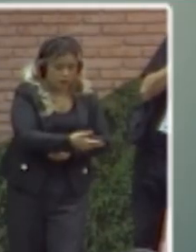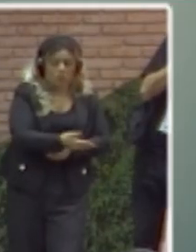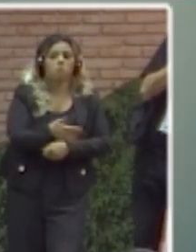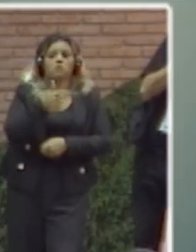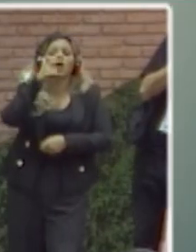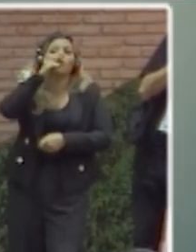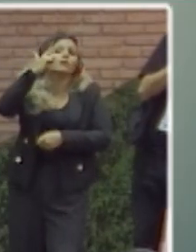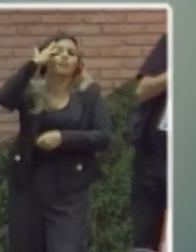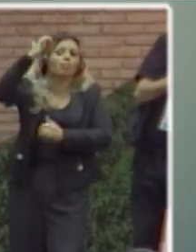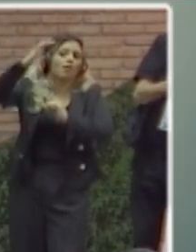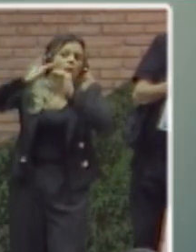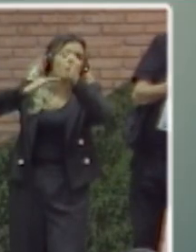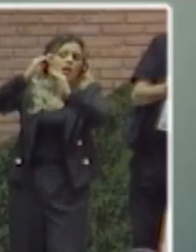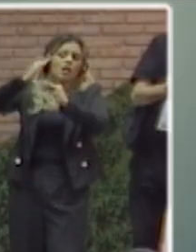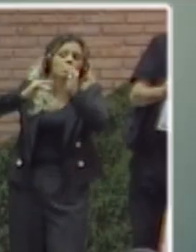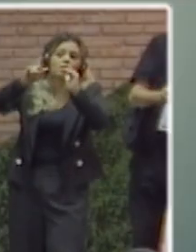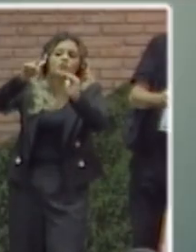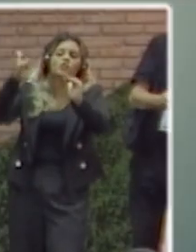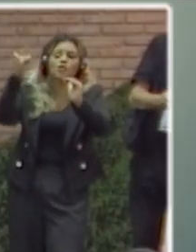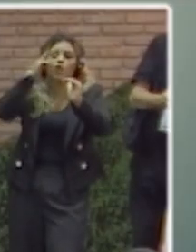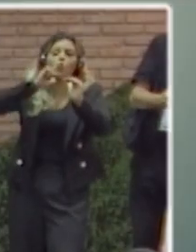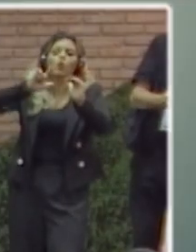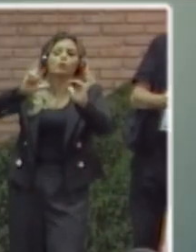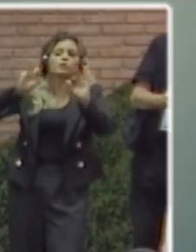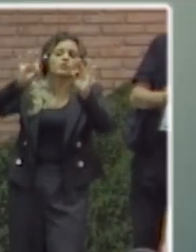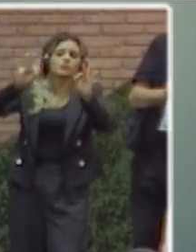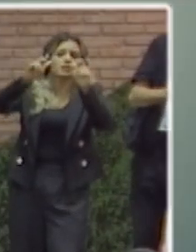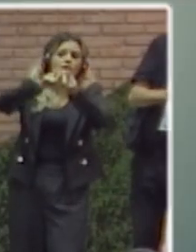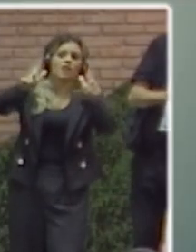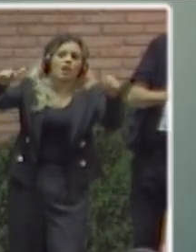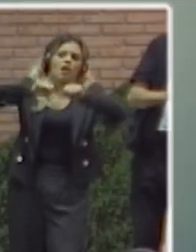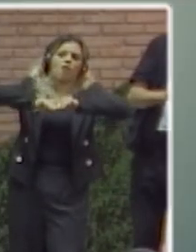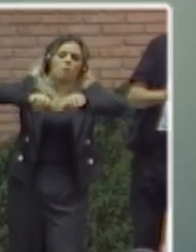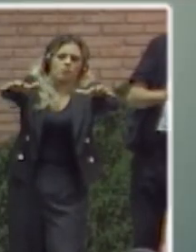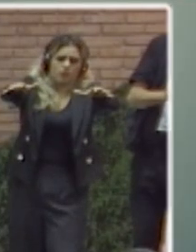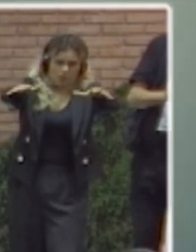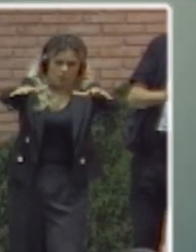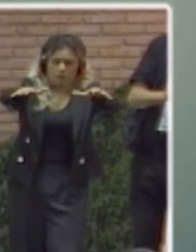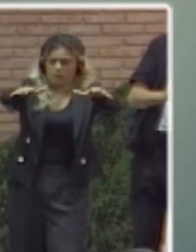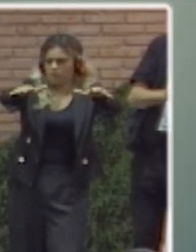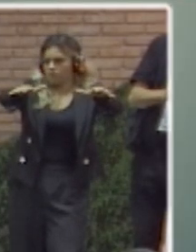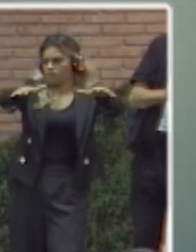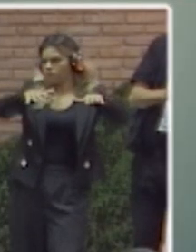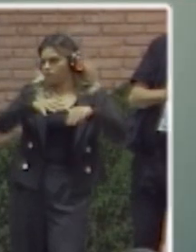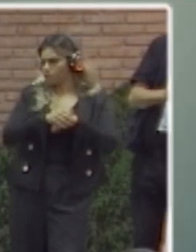seja uma ideia prática e que você possa utilizar em larga escala.